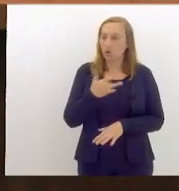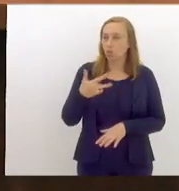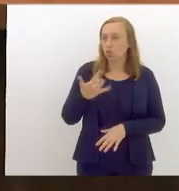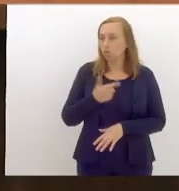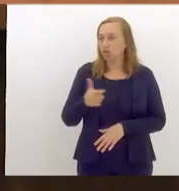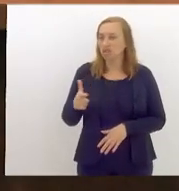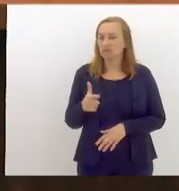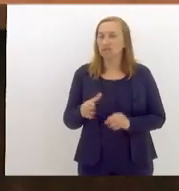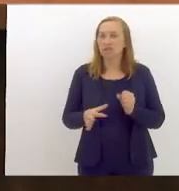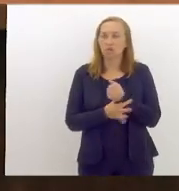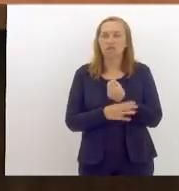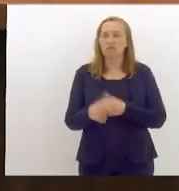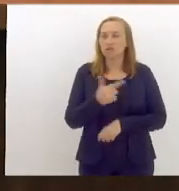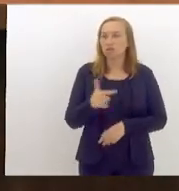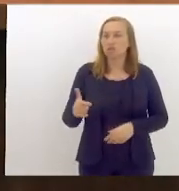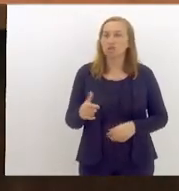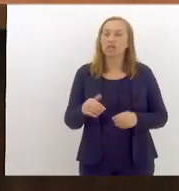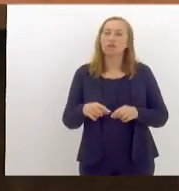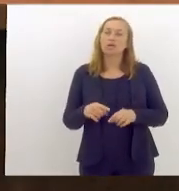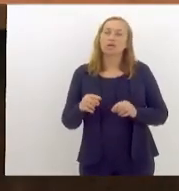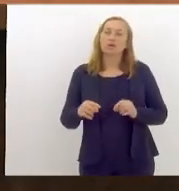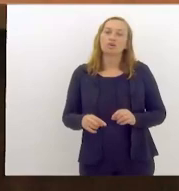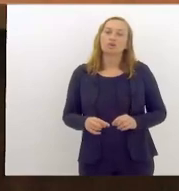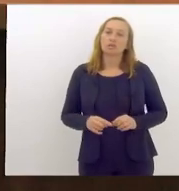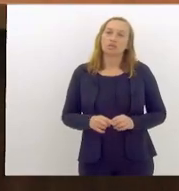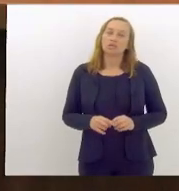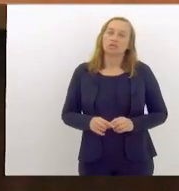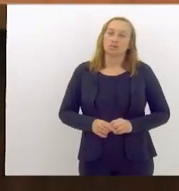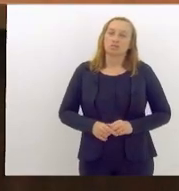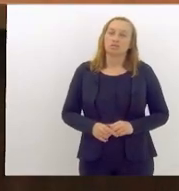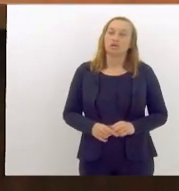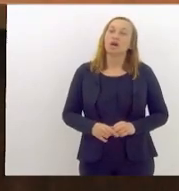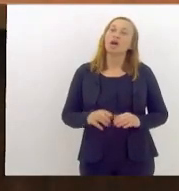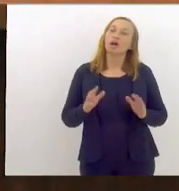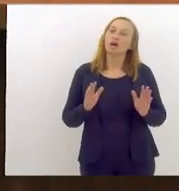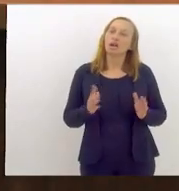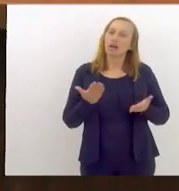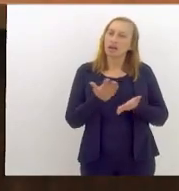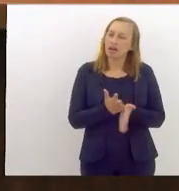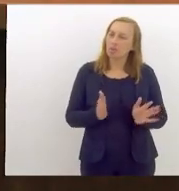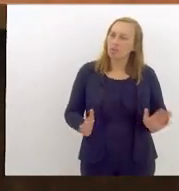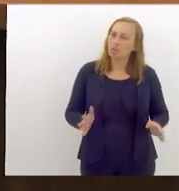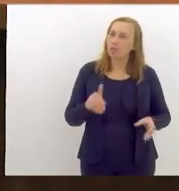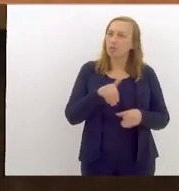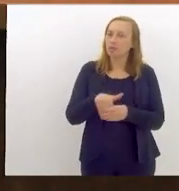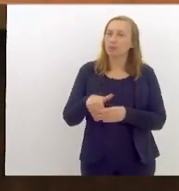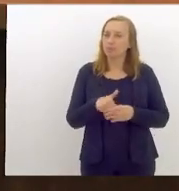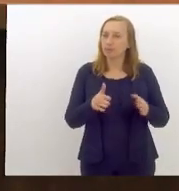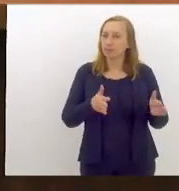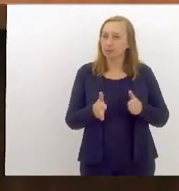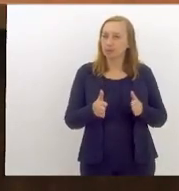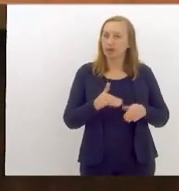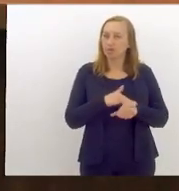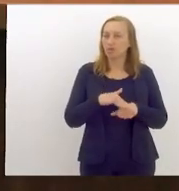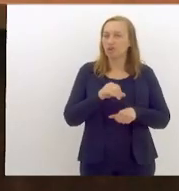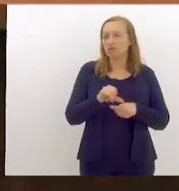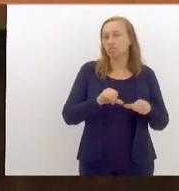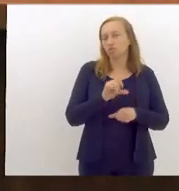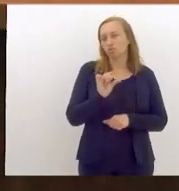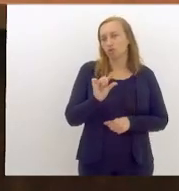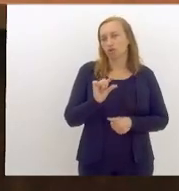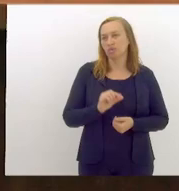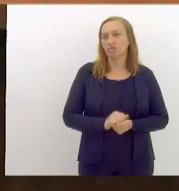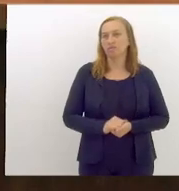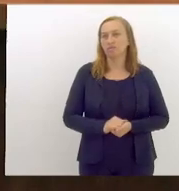não há segurança os servidores estão lá no pedestal Acabou as eleições a conversa muda um